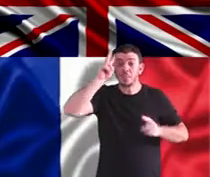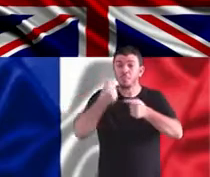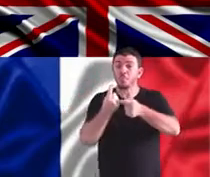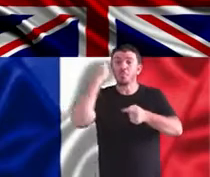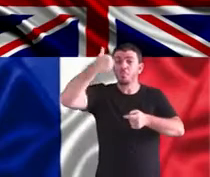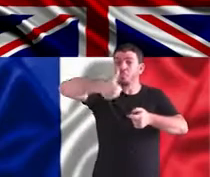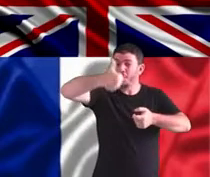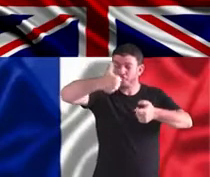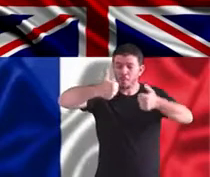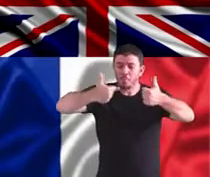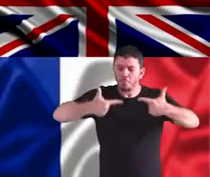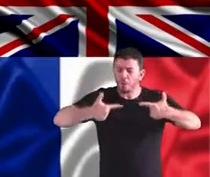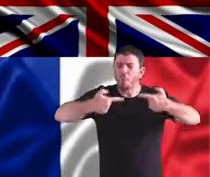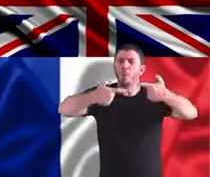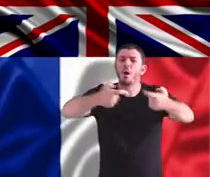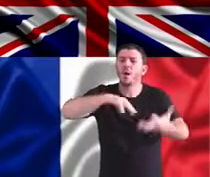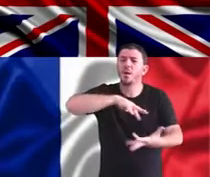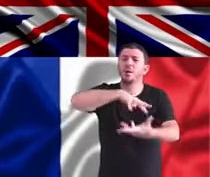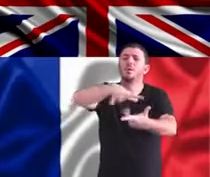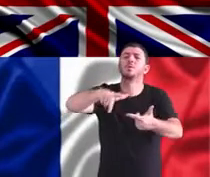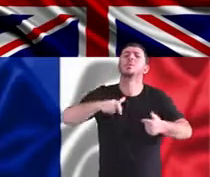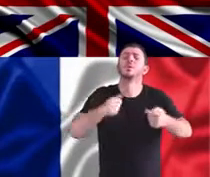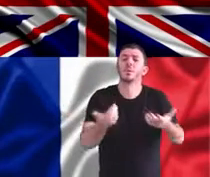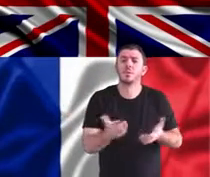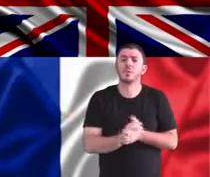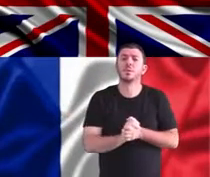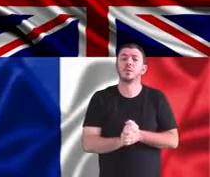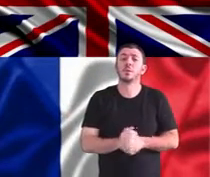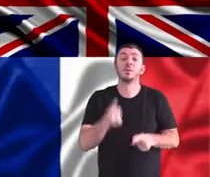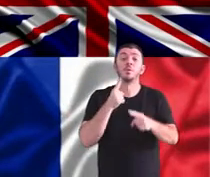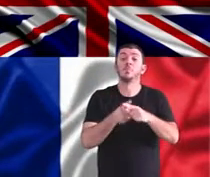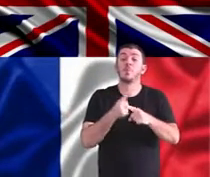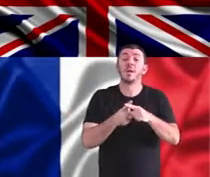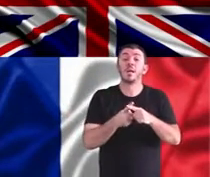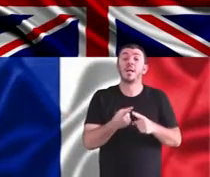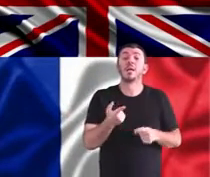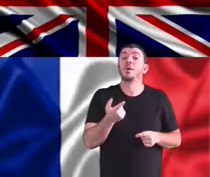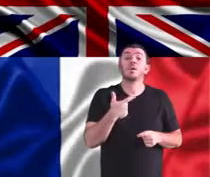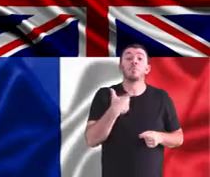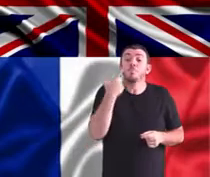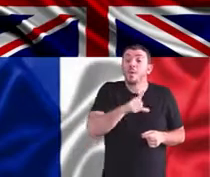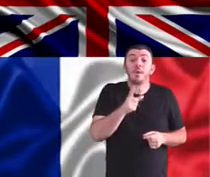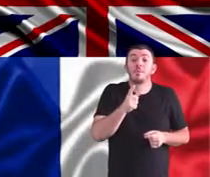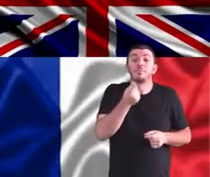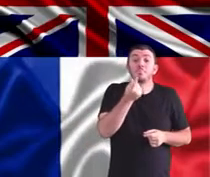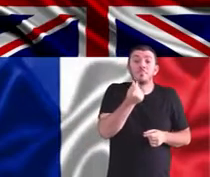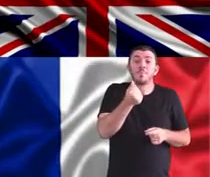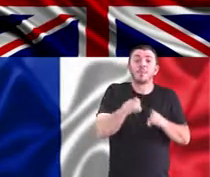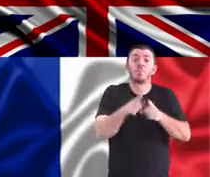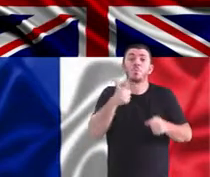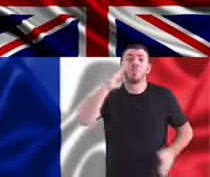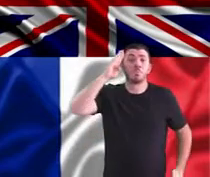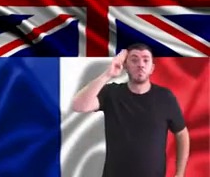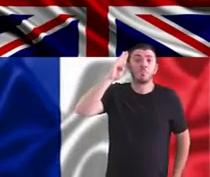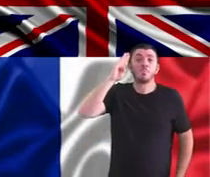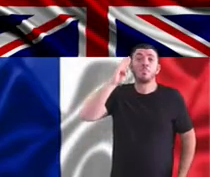Mundial, porque não tinham condições militares e financeiras de derrotar a Alemanha naquele momento,